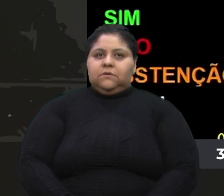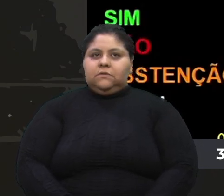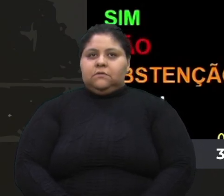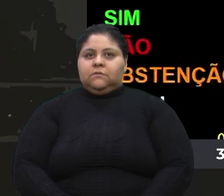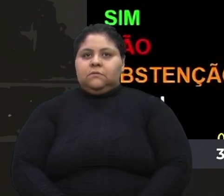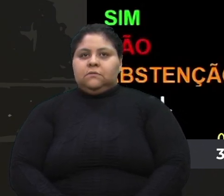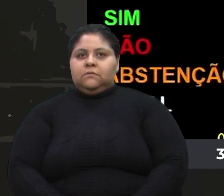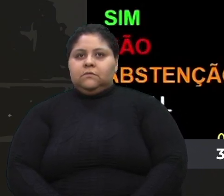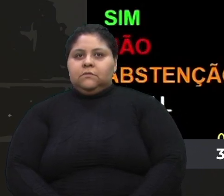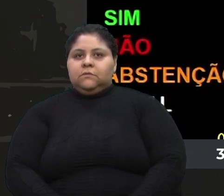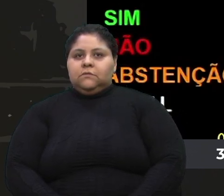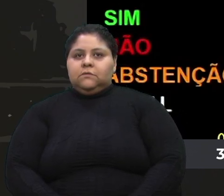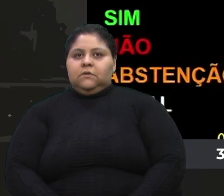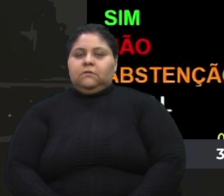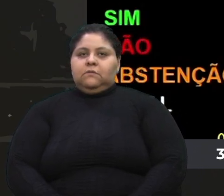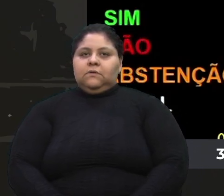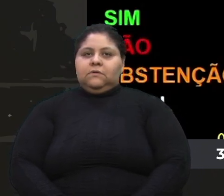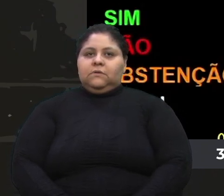Como vota